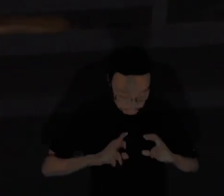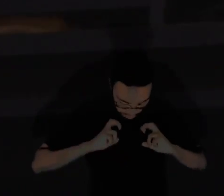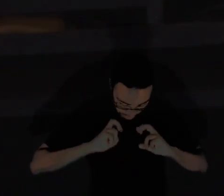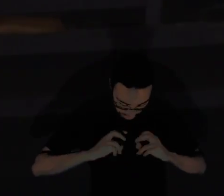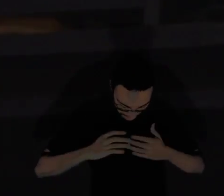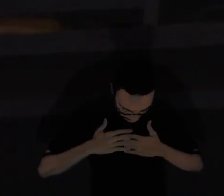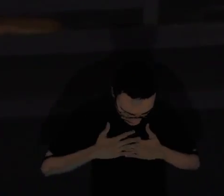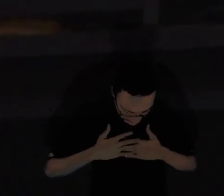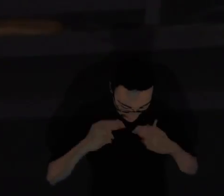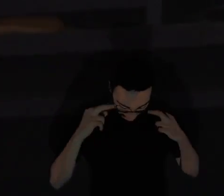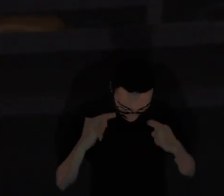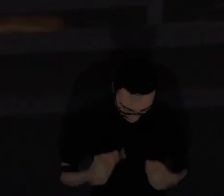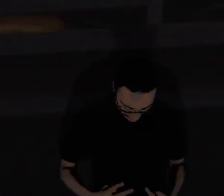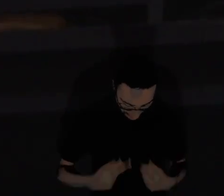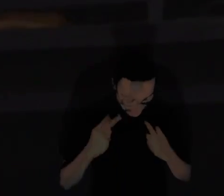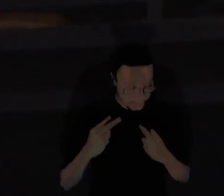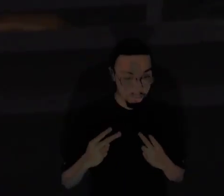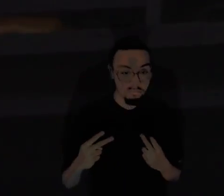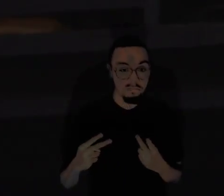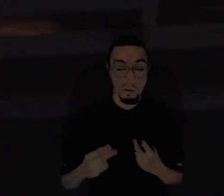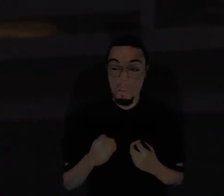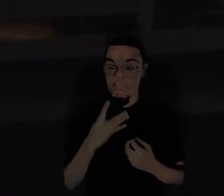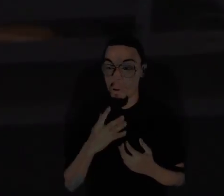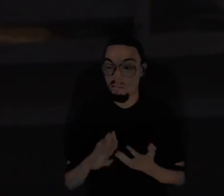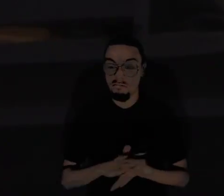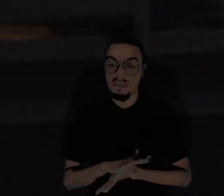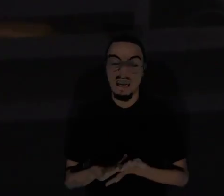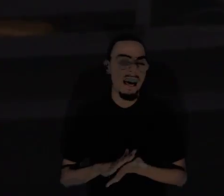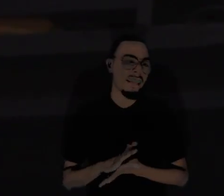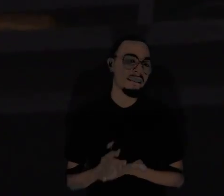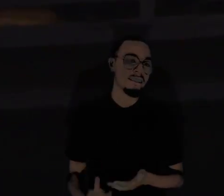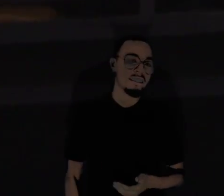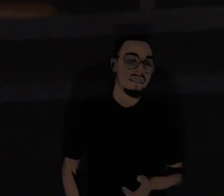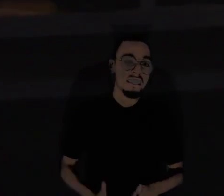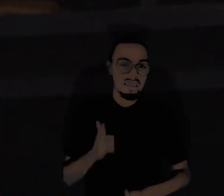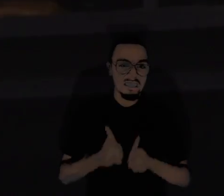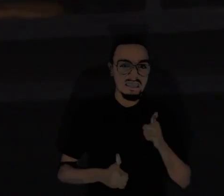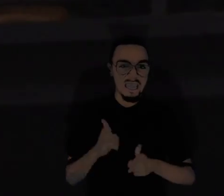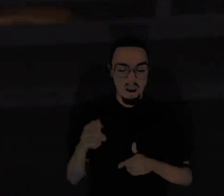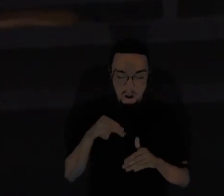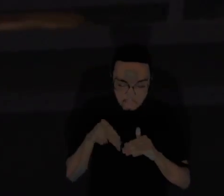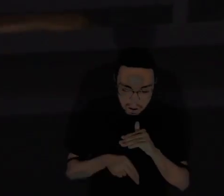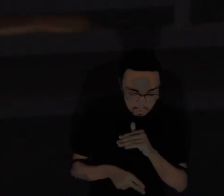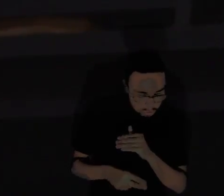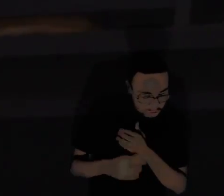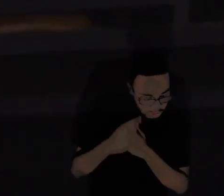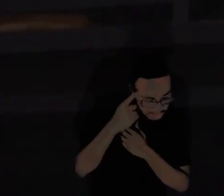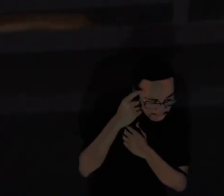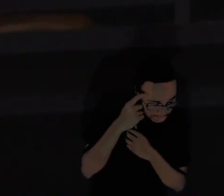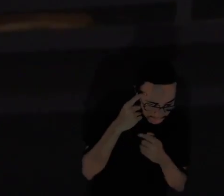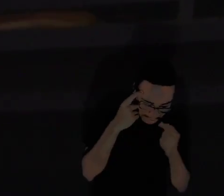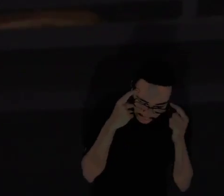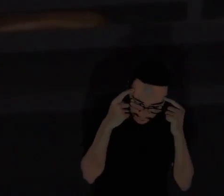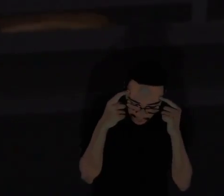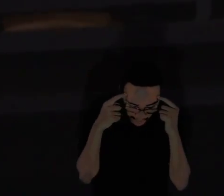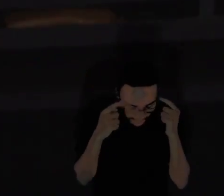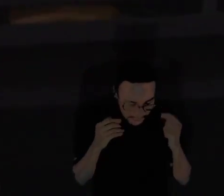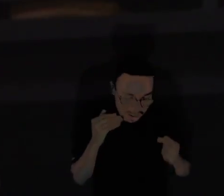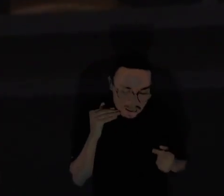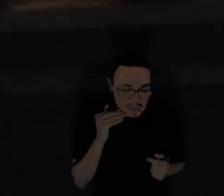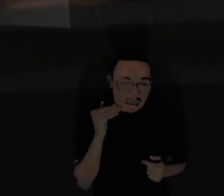síndrome. Gideão estava mergulhado em suas deformações, no quanto ele não era tão bom quanto os